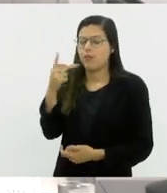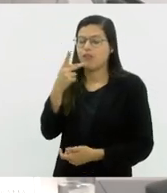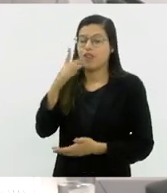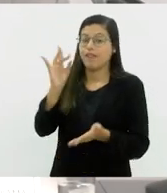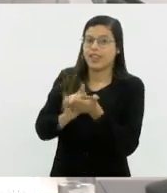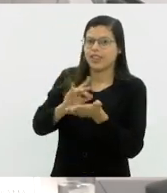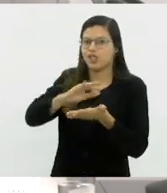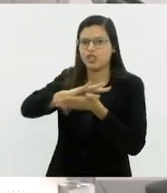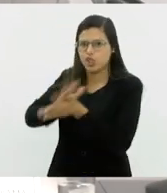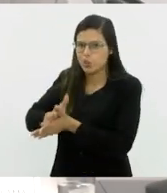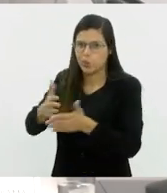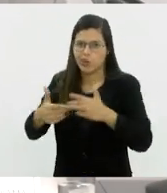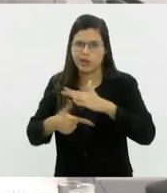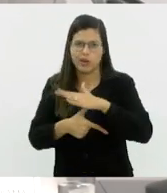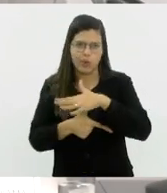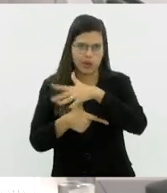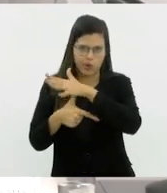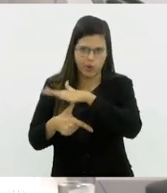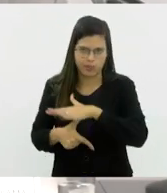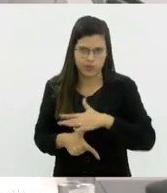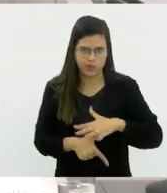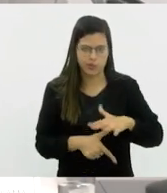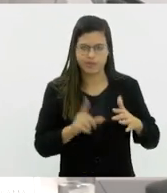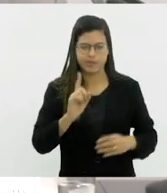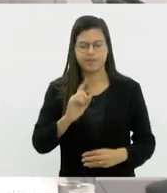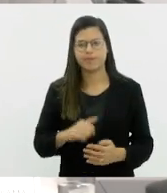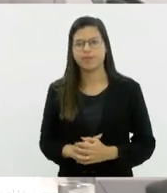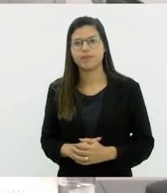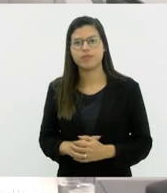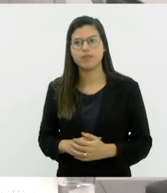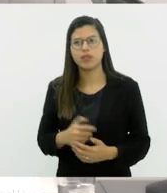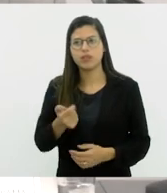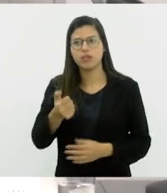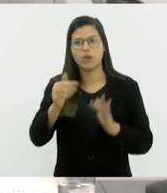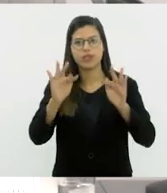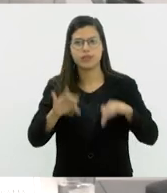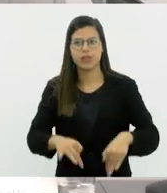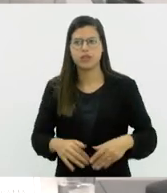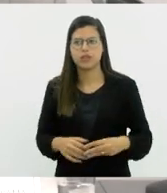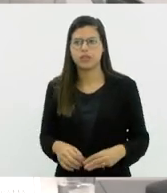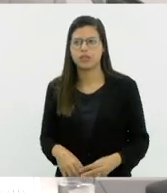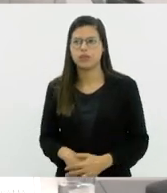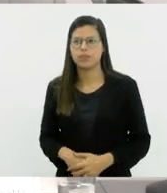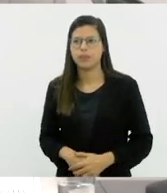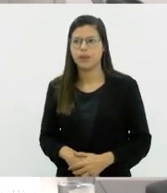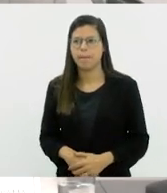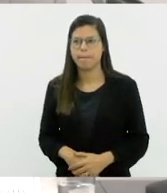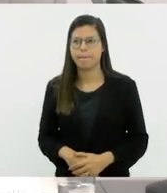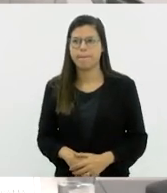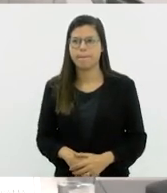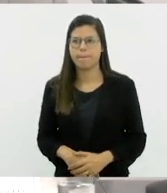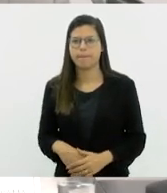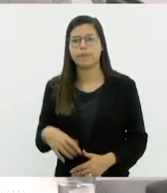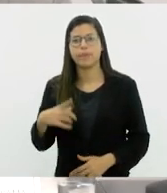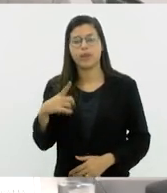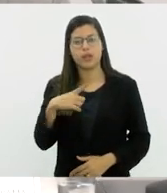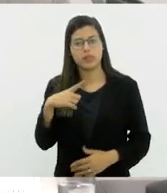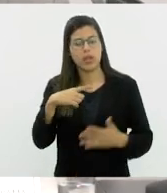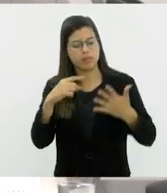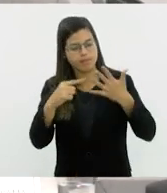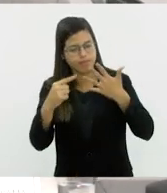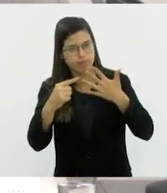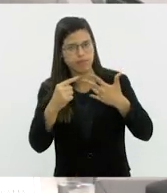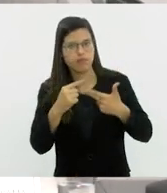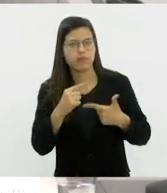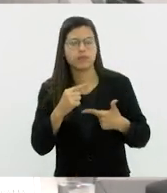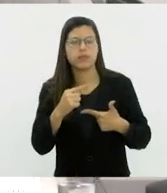suma, aqui tem algumas pontos, já estou terminando, já estou terminando. Alguns pontos que